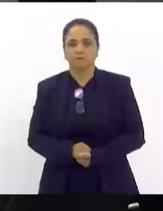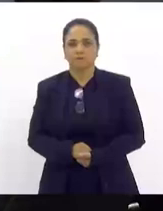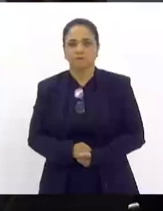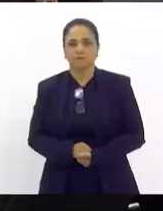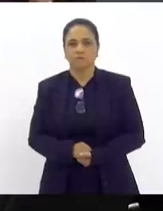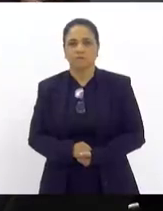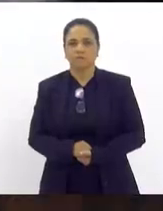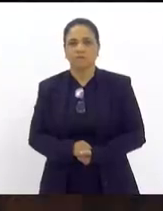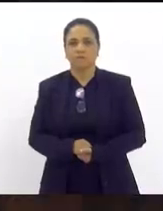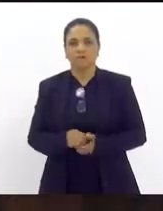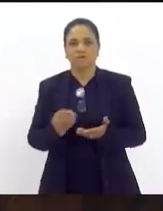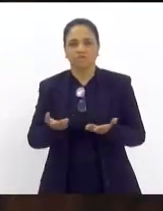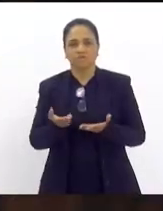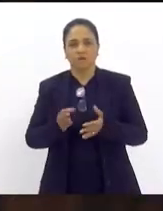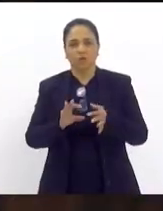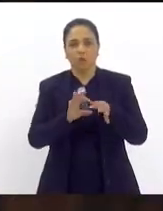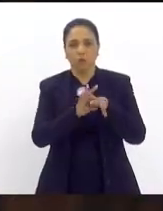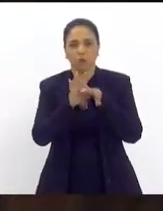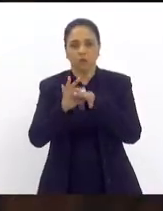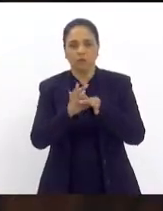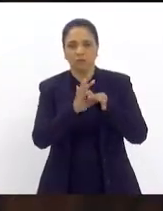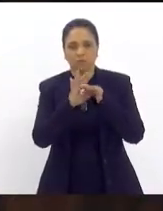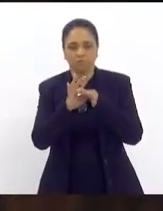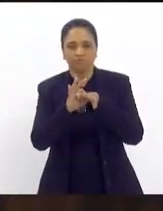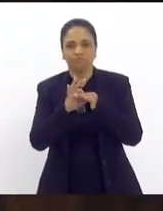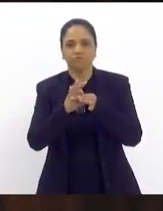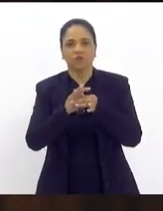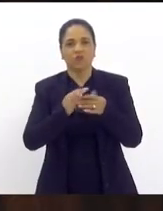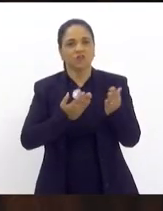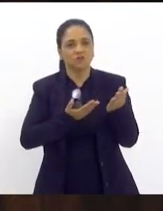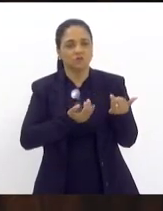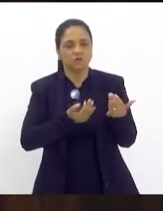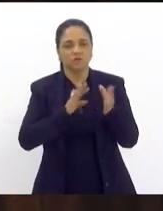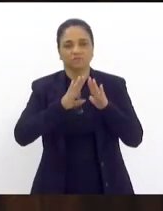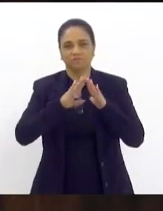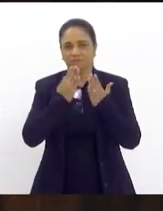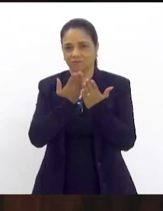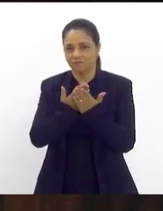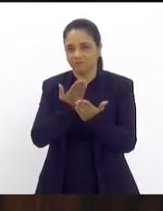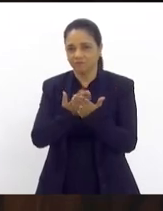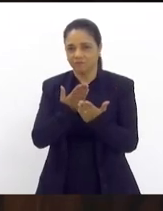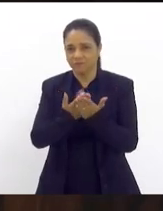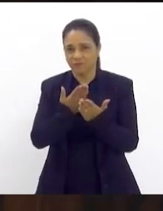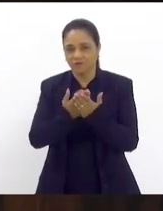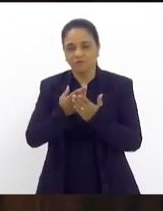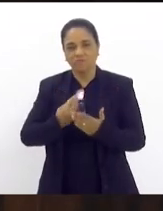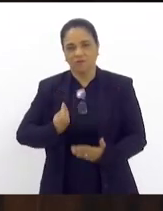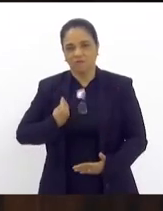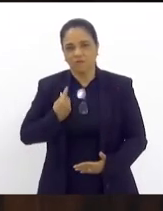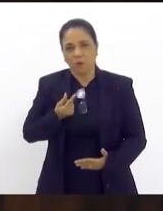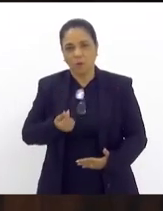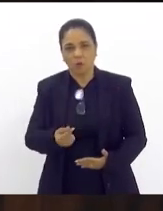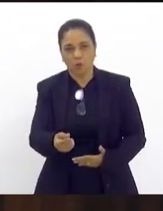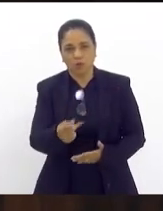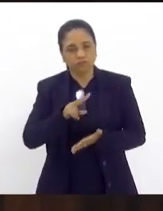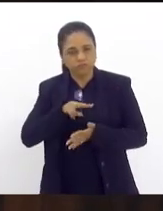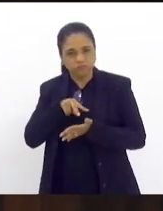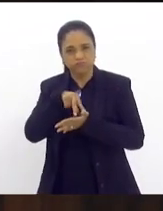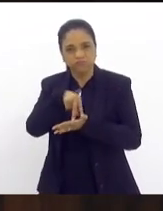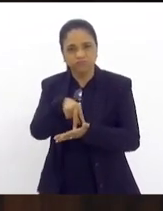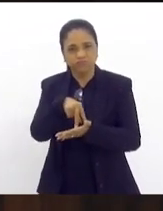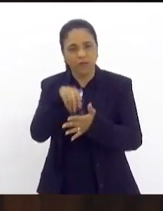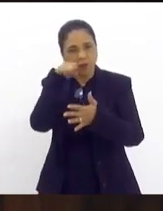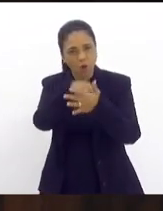vida longa União nacional dos Estudantes vida longa todas aquela juventude que se levanta e luta contra